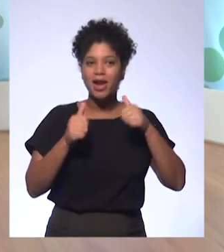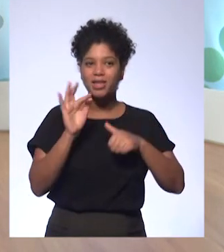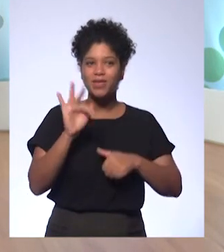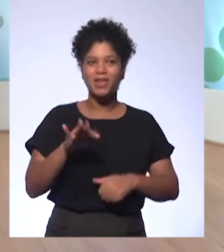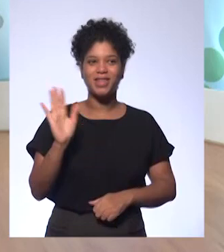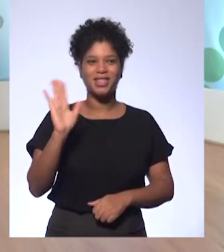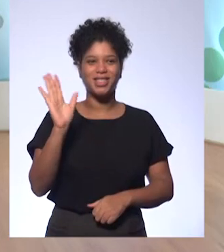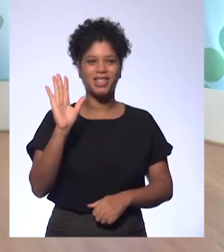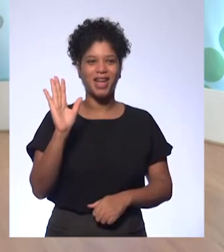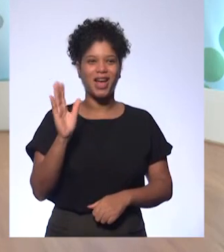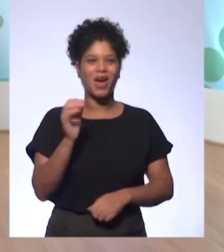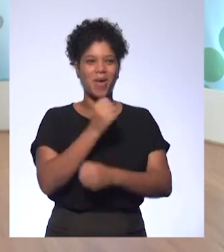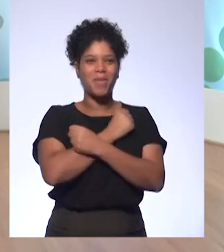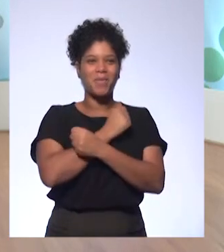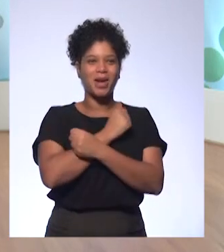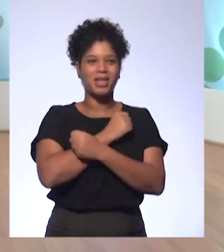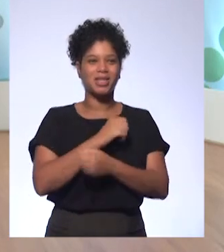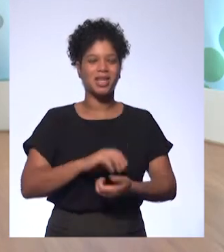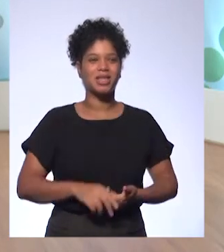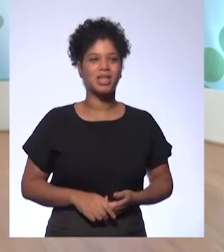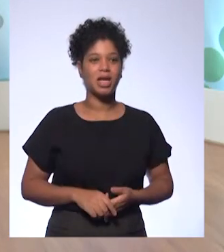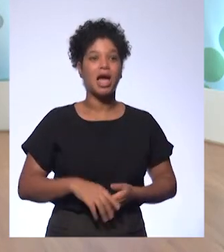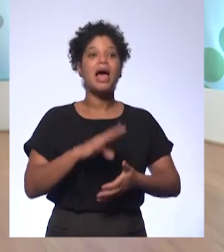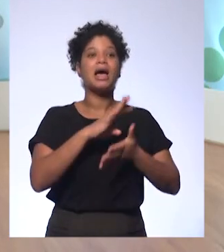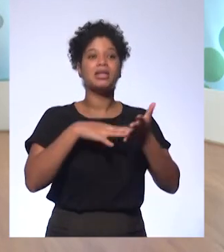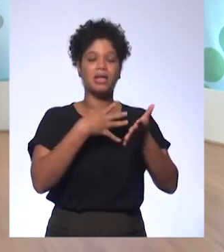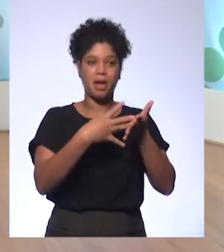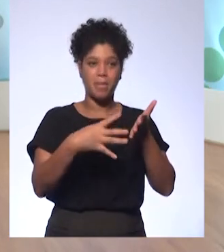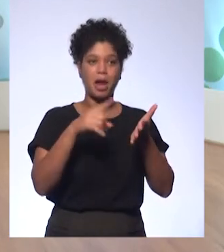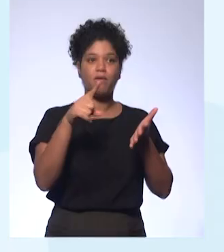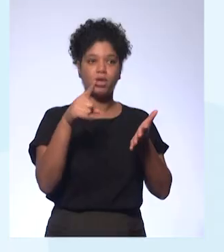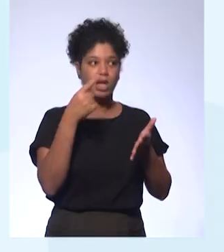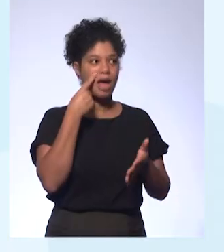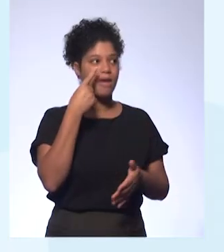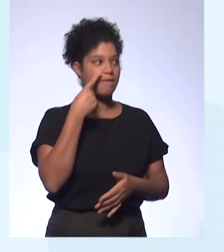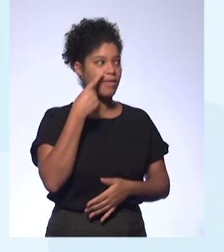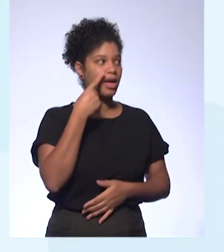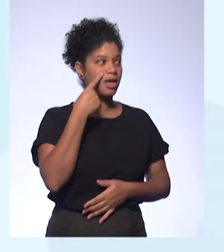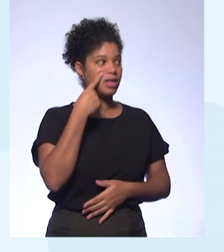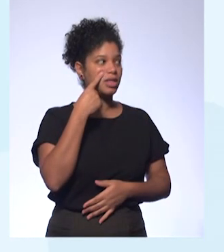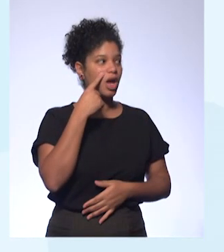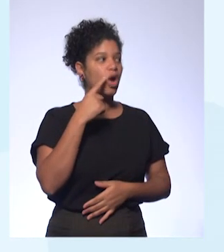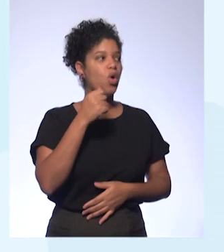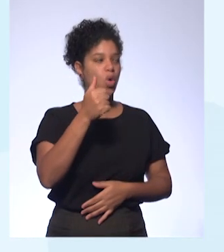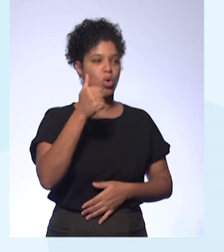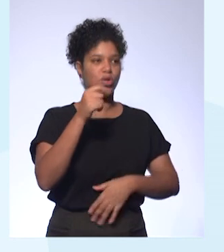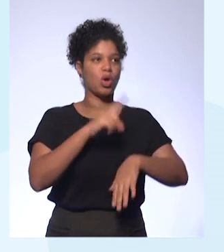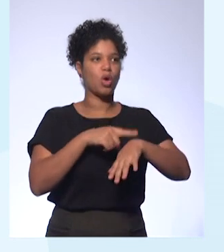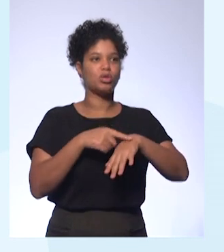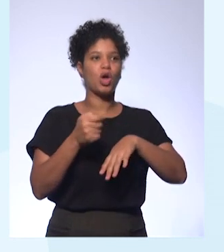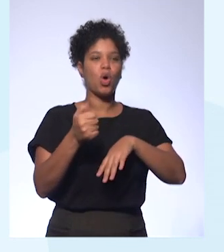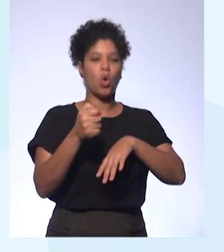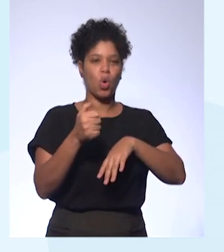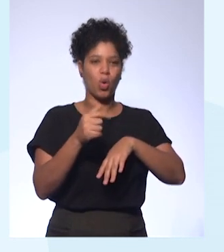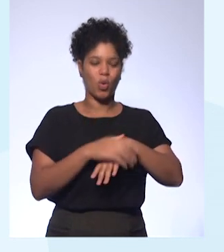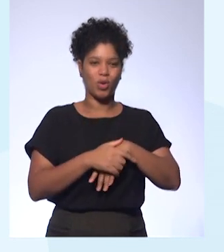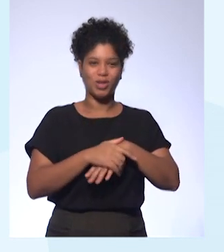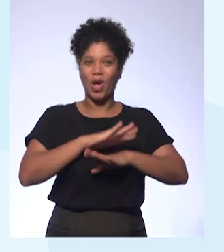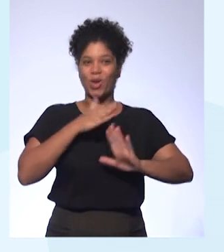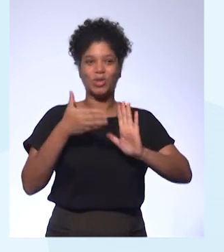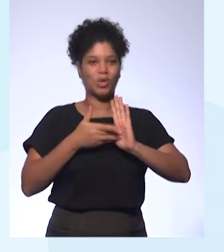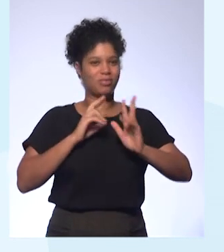Obrigada. Ok, então aí tem a tabela para vocês, né, verificarem as respostas, ok? Porque o tempo é curto, não deu